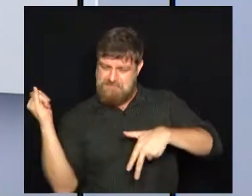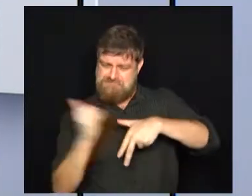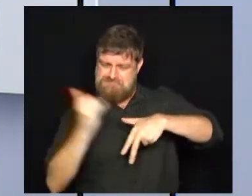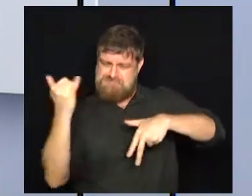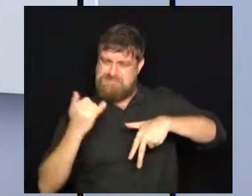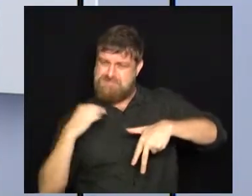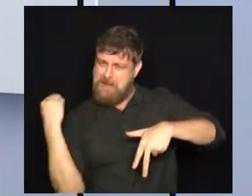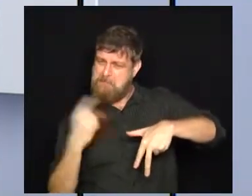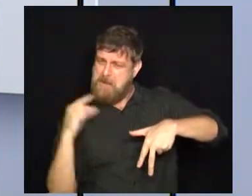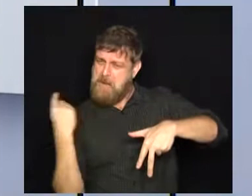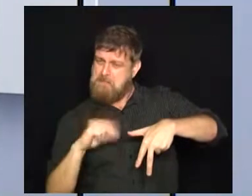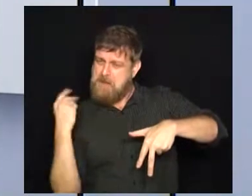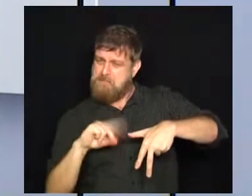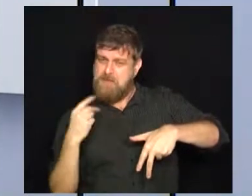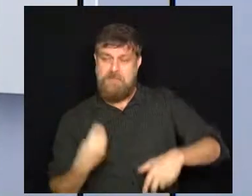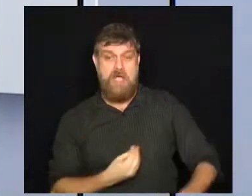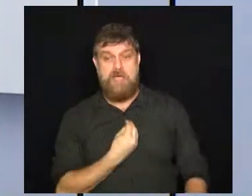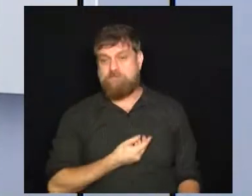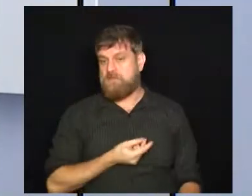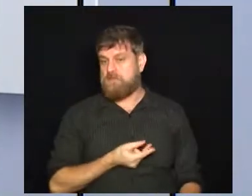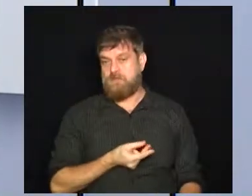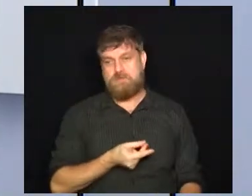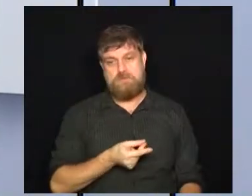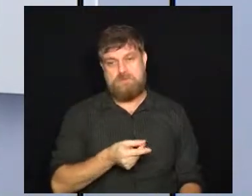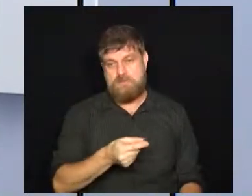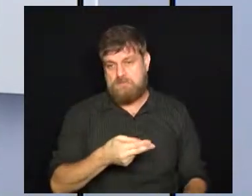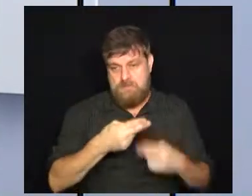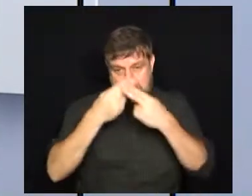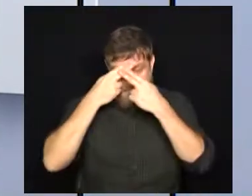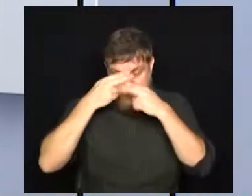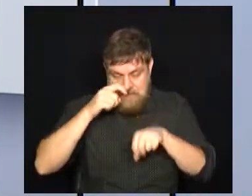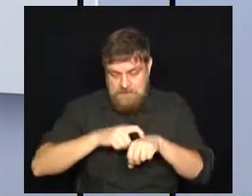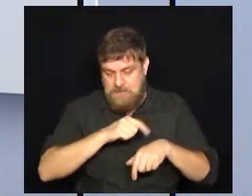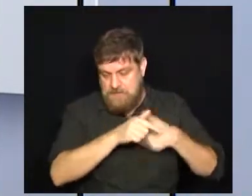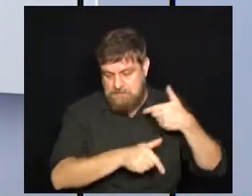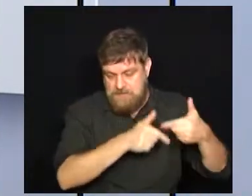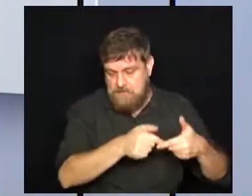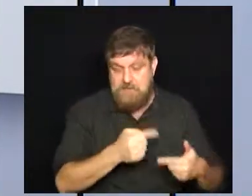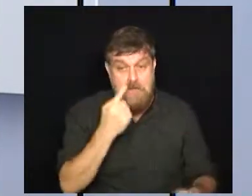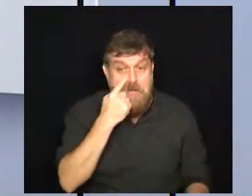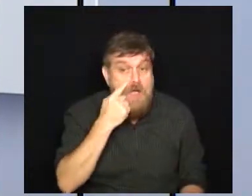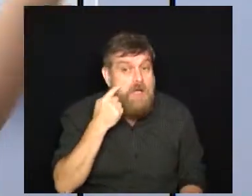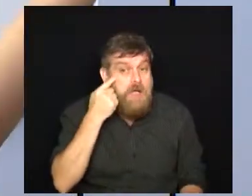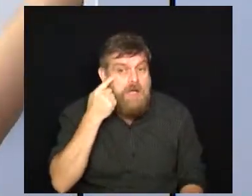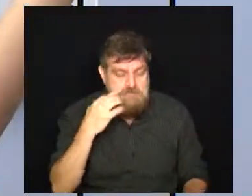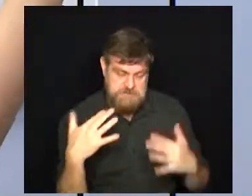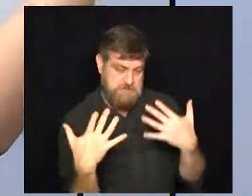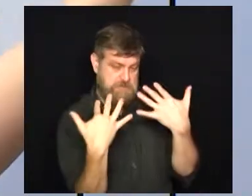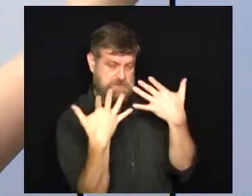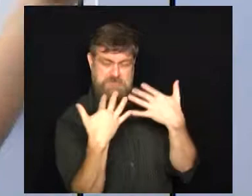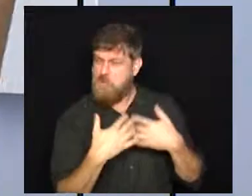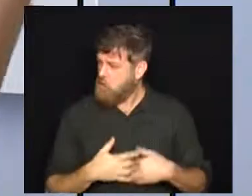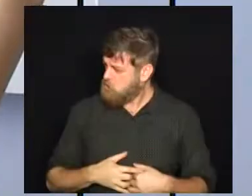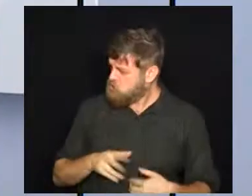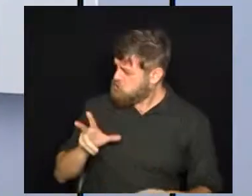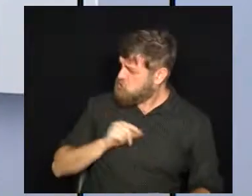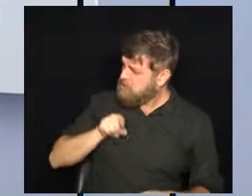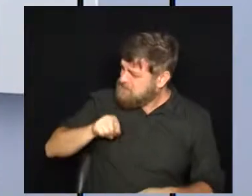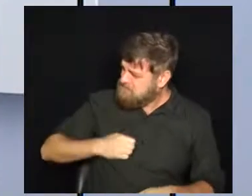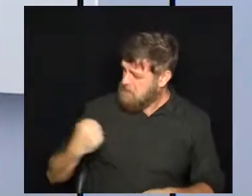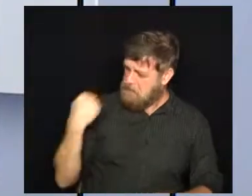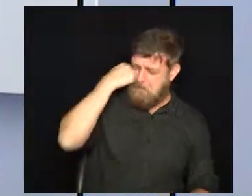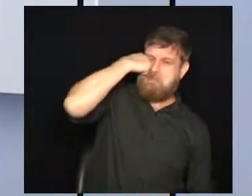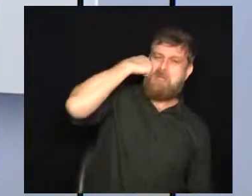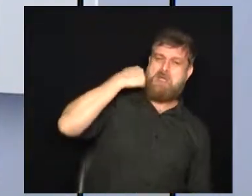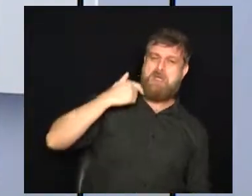agressão acompanha ela na vida toda. Acompanha ela quando ela vai trabalhar com o olho machucado, acompanha ela quando ela vai no supermercado e as pessoas estão